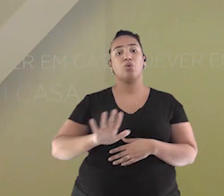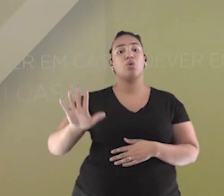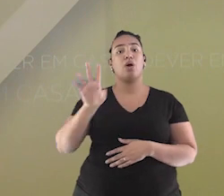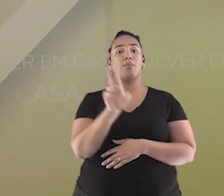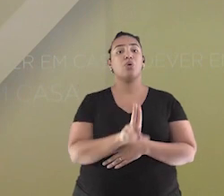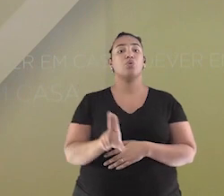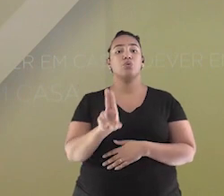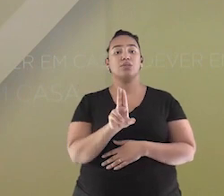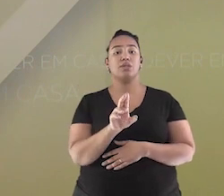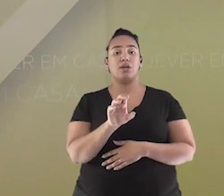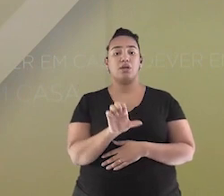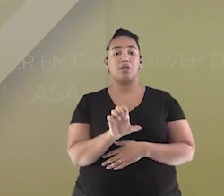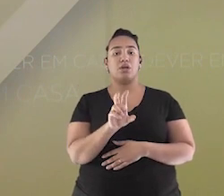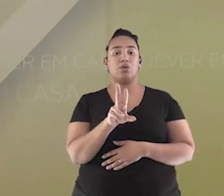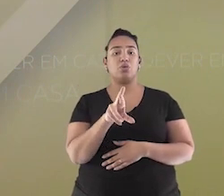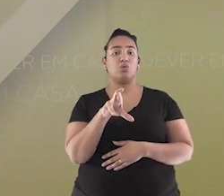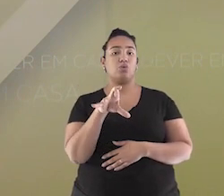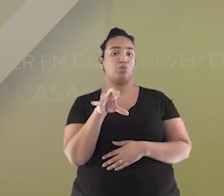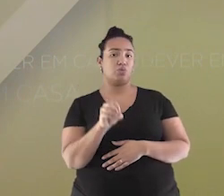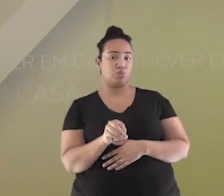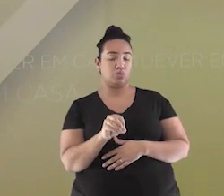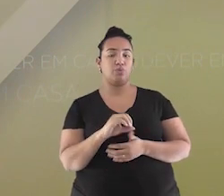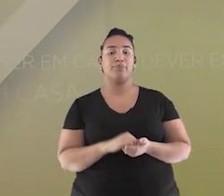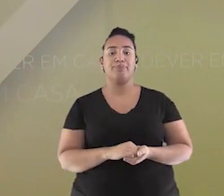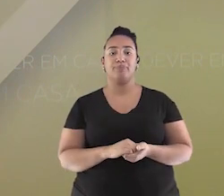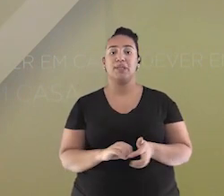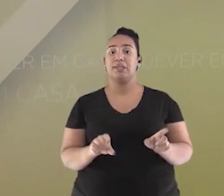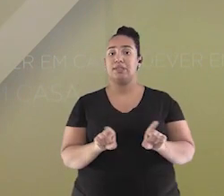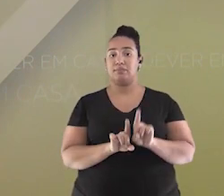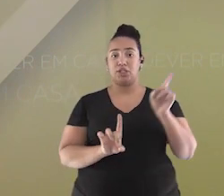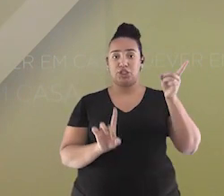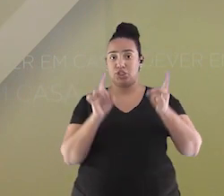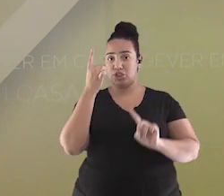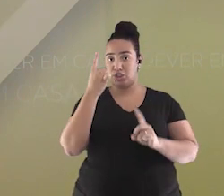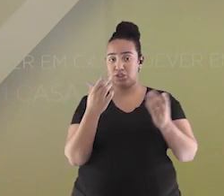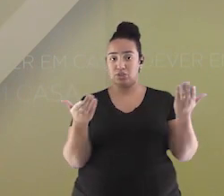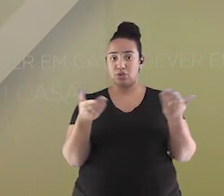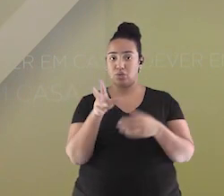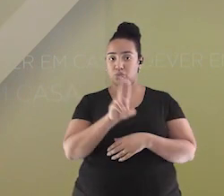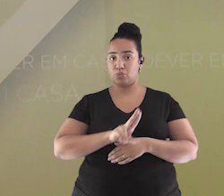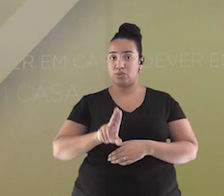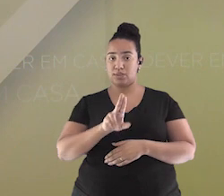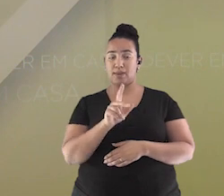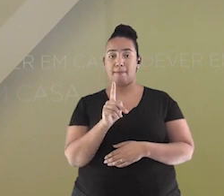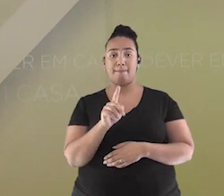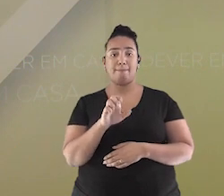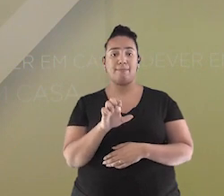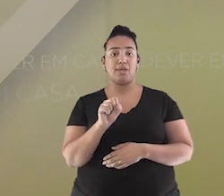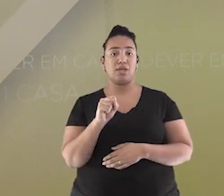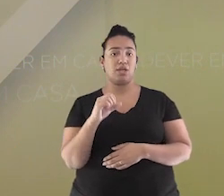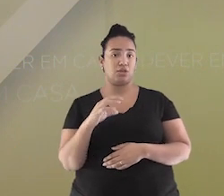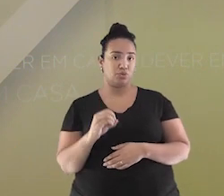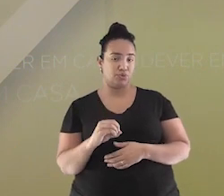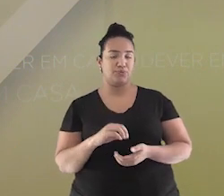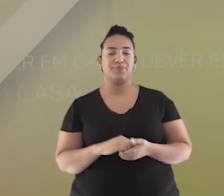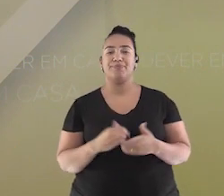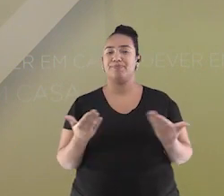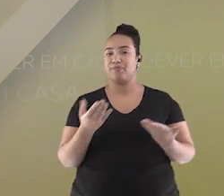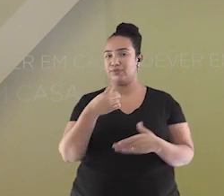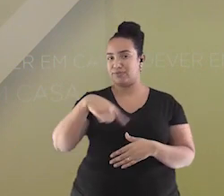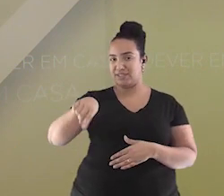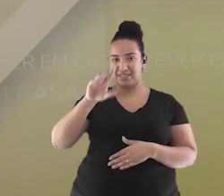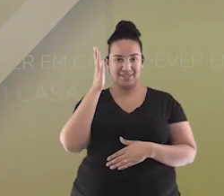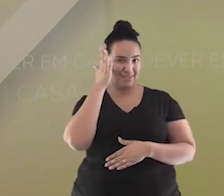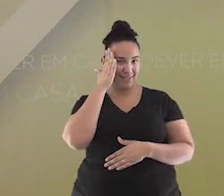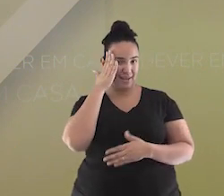oficial é o euro. E o dinheiro no Chile é o peso chileno. Agora que você já sabe um pouquinho das moedas pelo